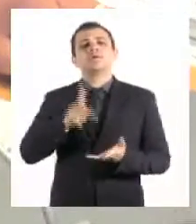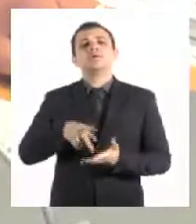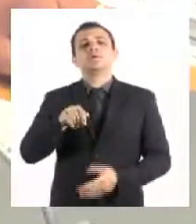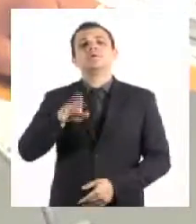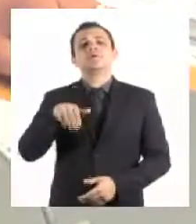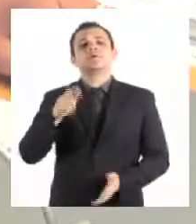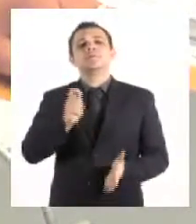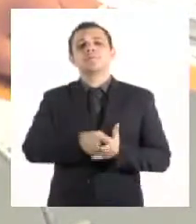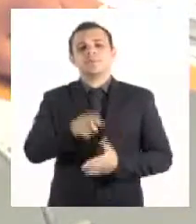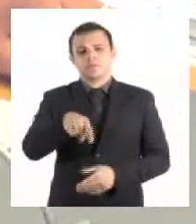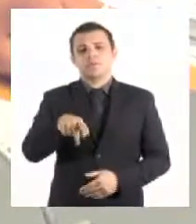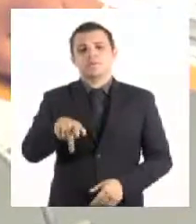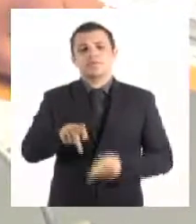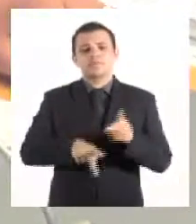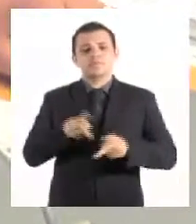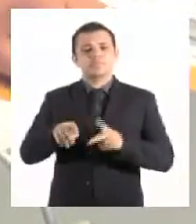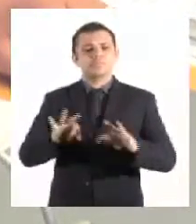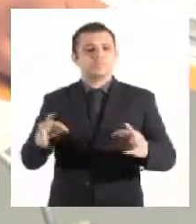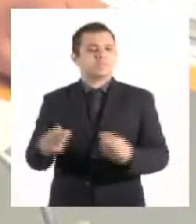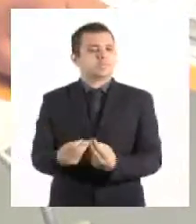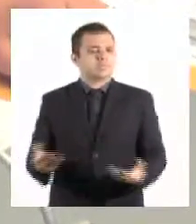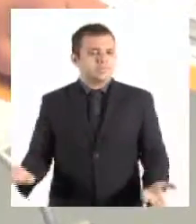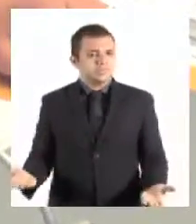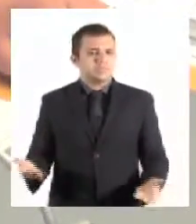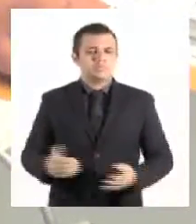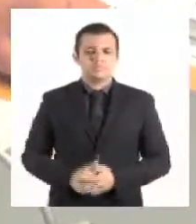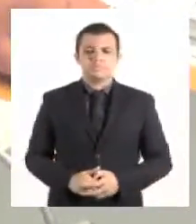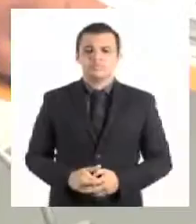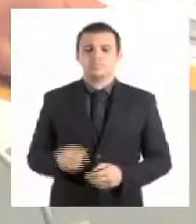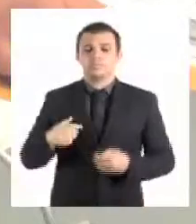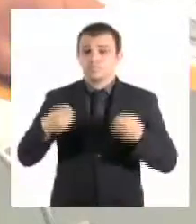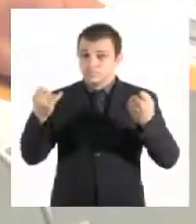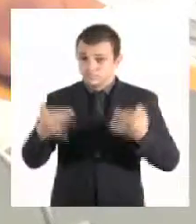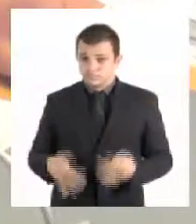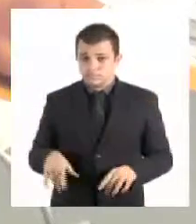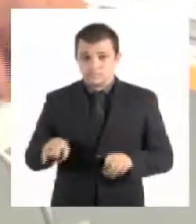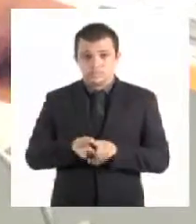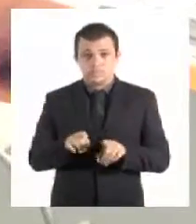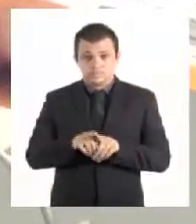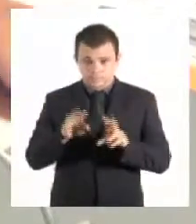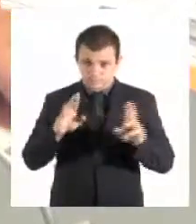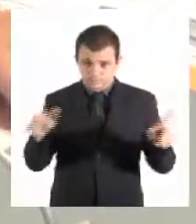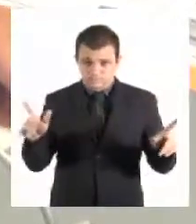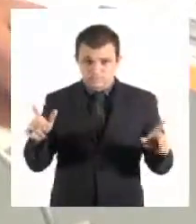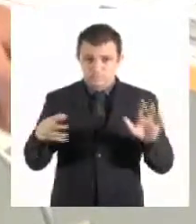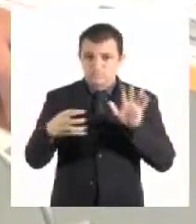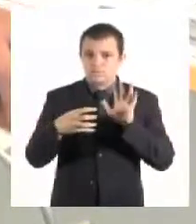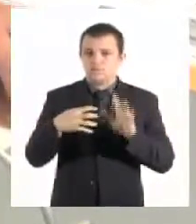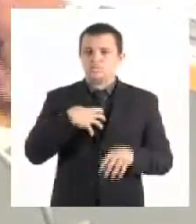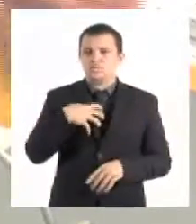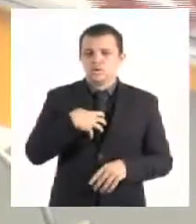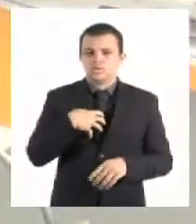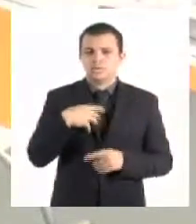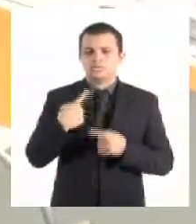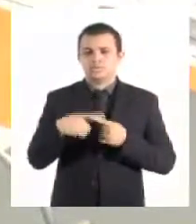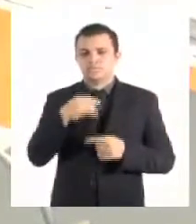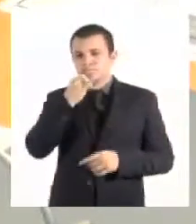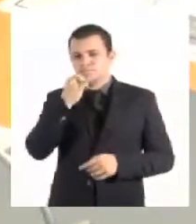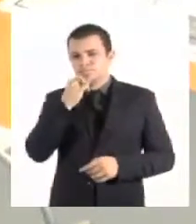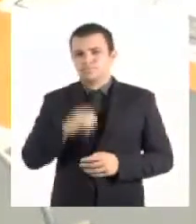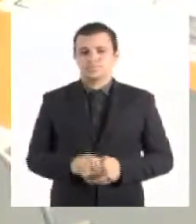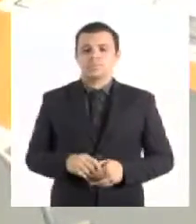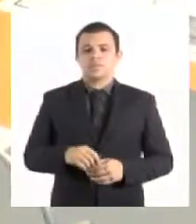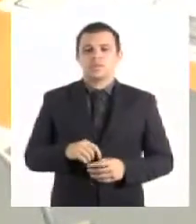paga a conta. E aí eu quero dizer o diferencial da forma, porque, por exemplo, dos 3